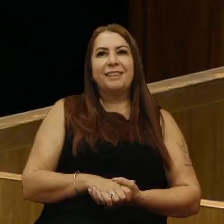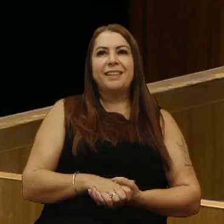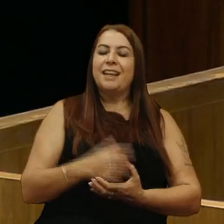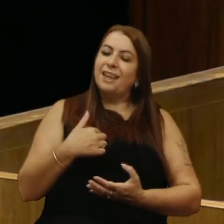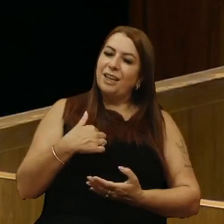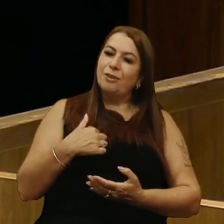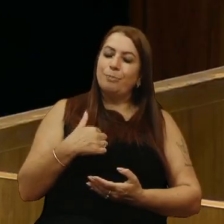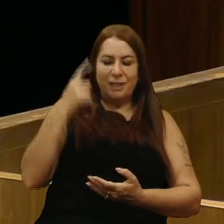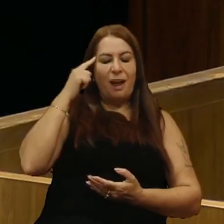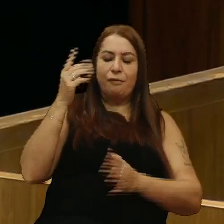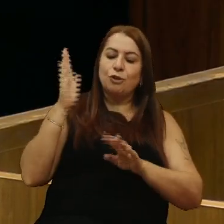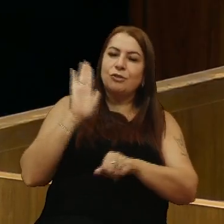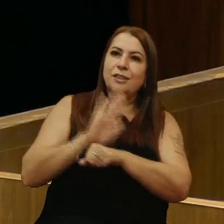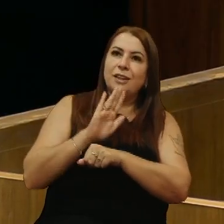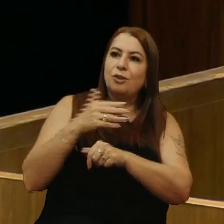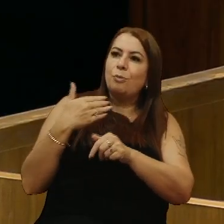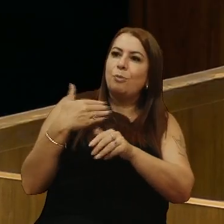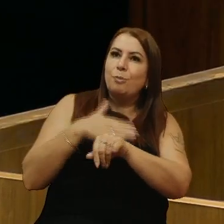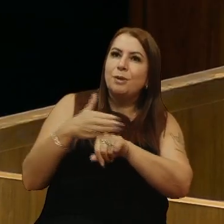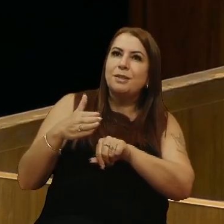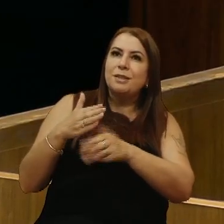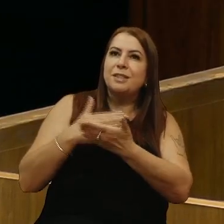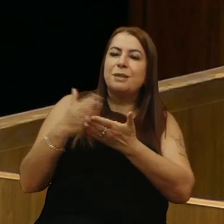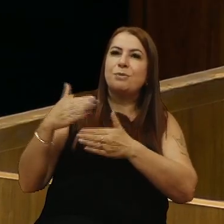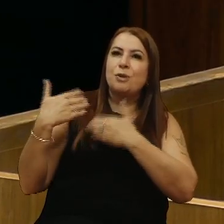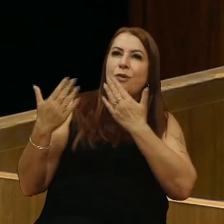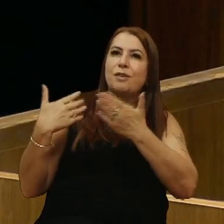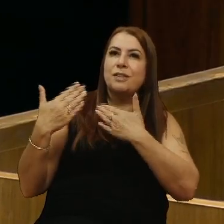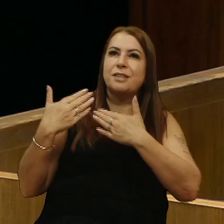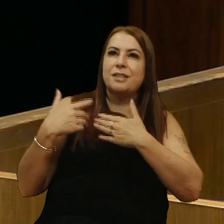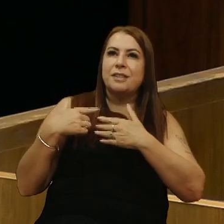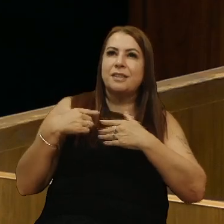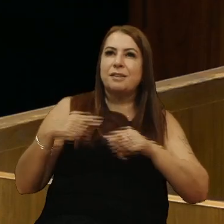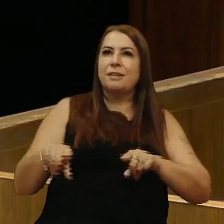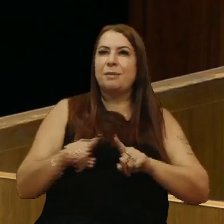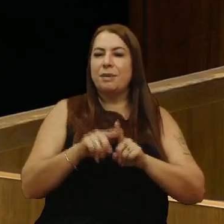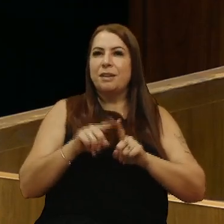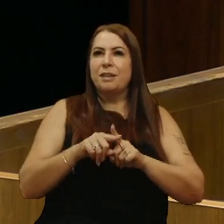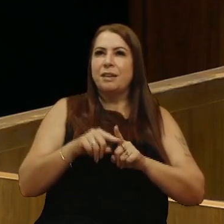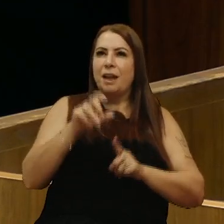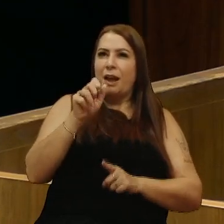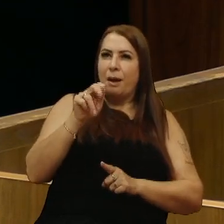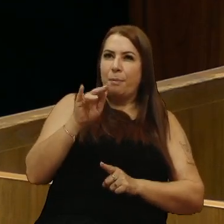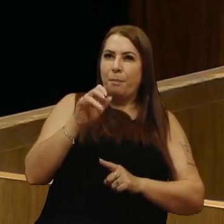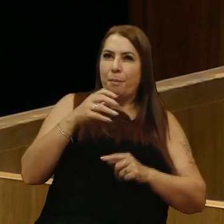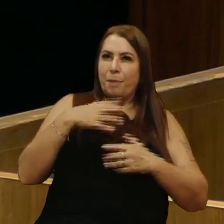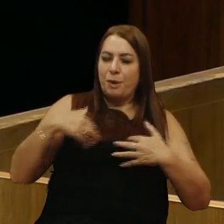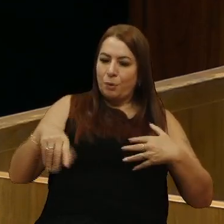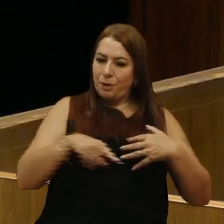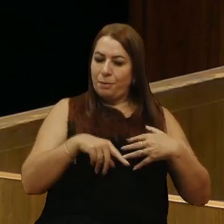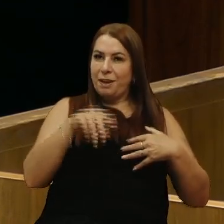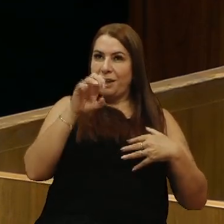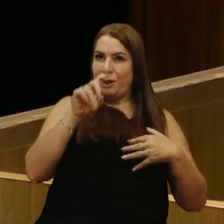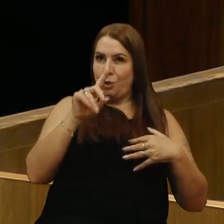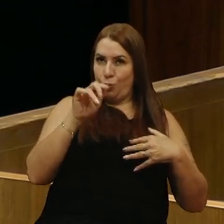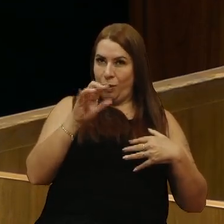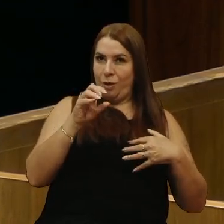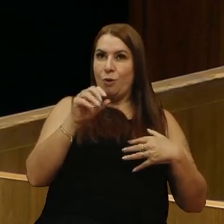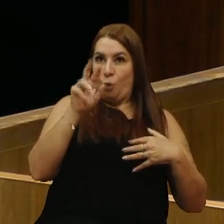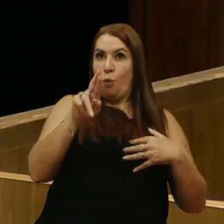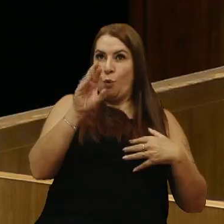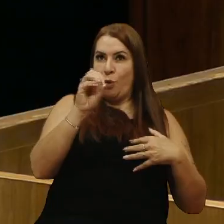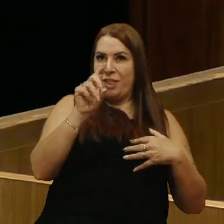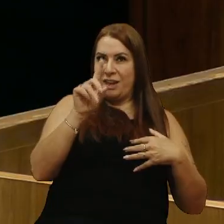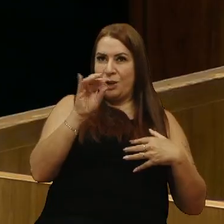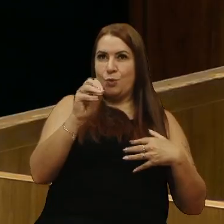propus a ajudar e começamos a conversar. Eu estava de abrigo, ele me identificou, tu não é amigo do Rodrigo, que, aliás, o Rodrigo, Everton, ele esteve aqui esses